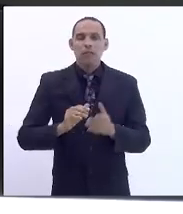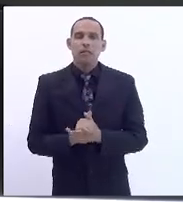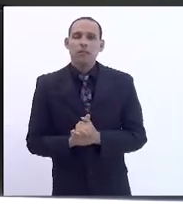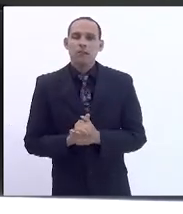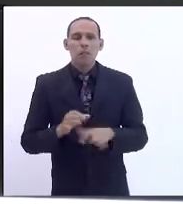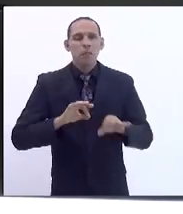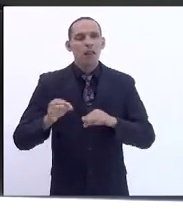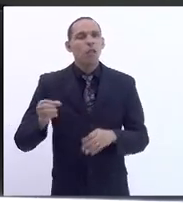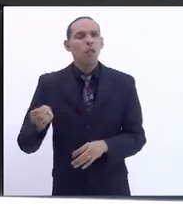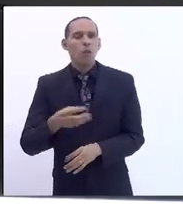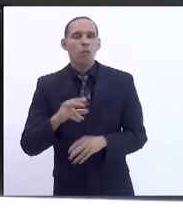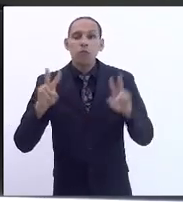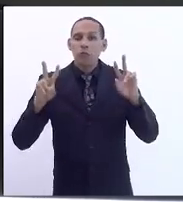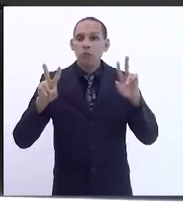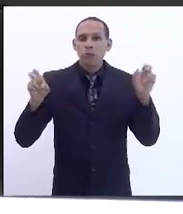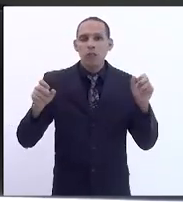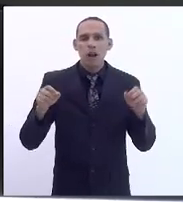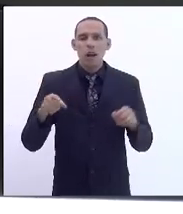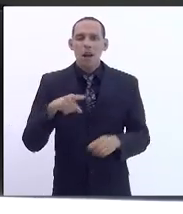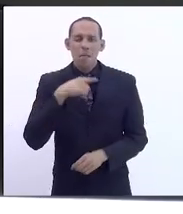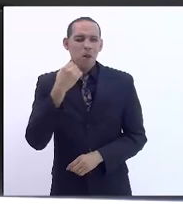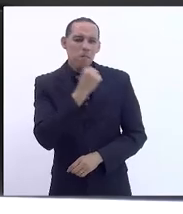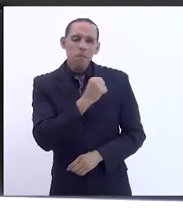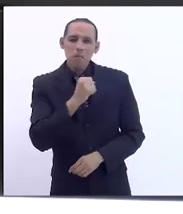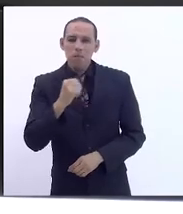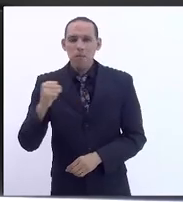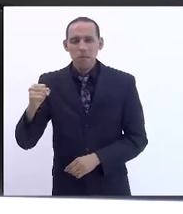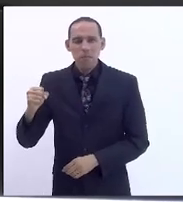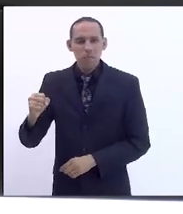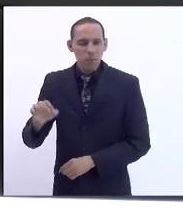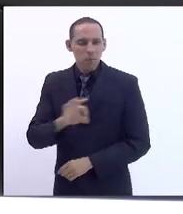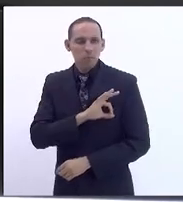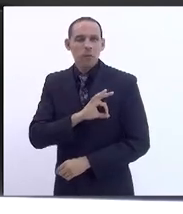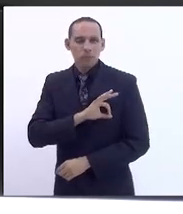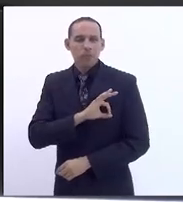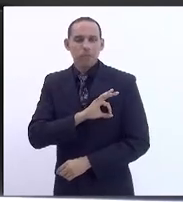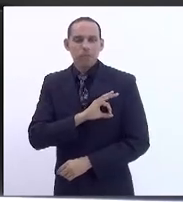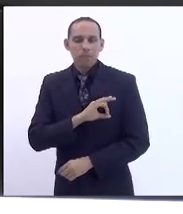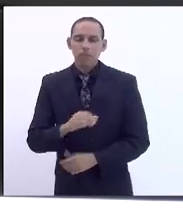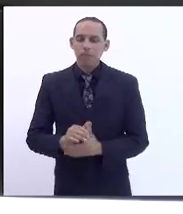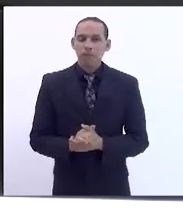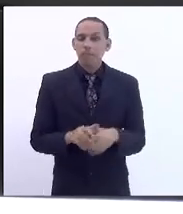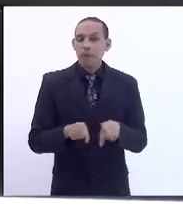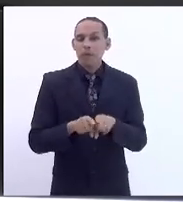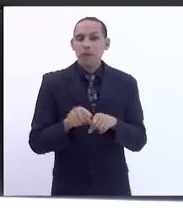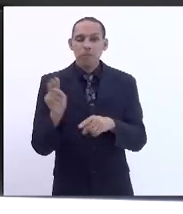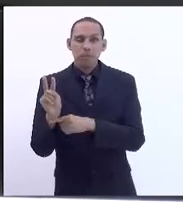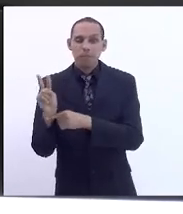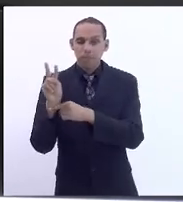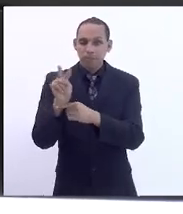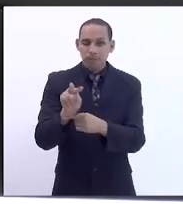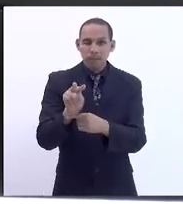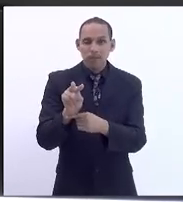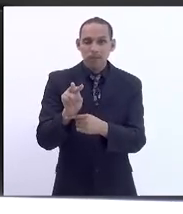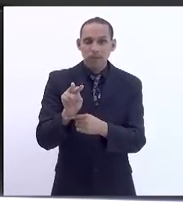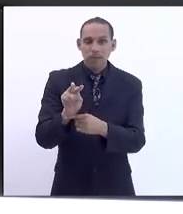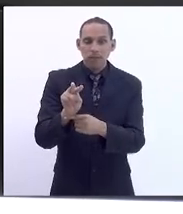de um novo plano sobre a letalidade das polícias na proposta que por taliria e o Observatório